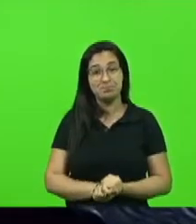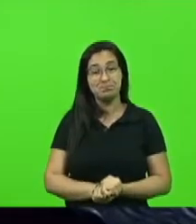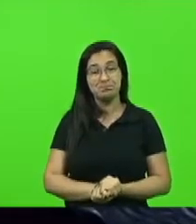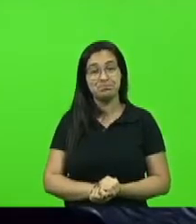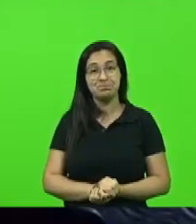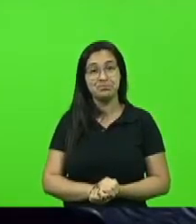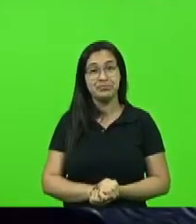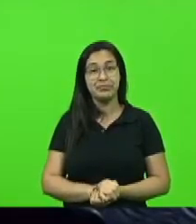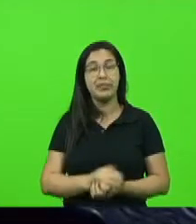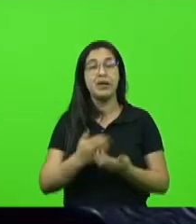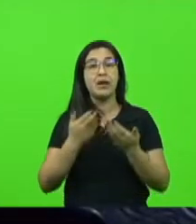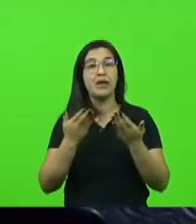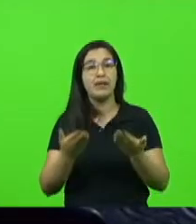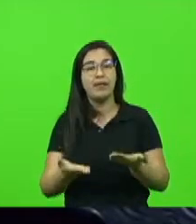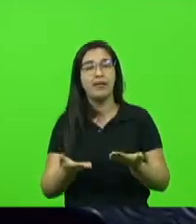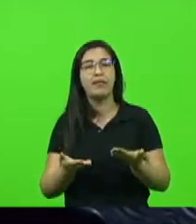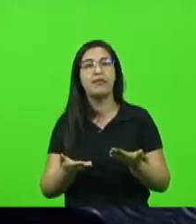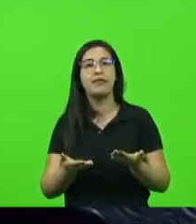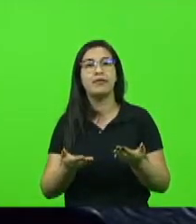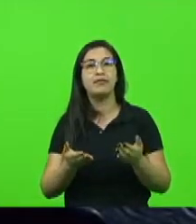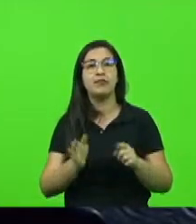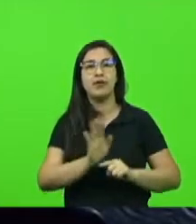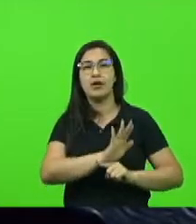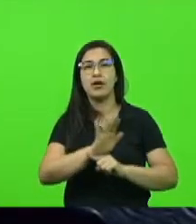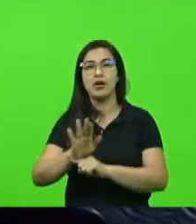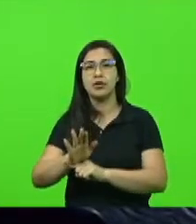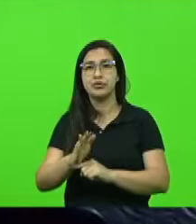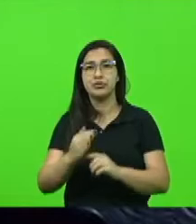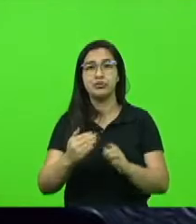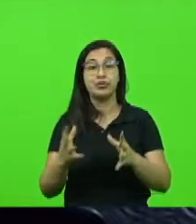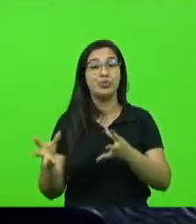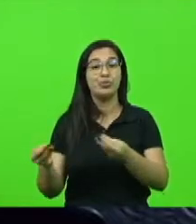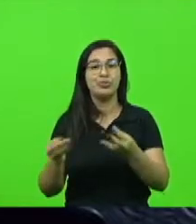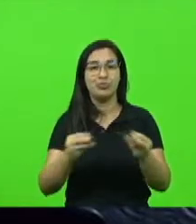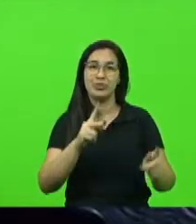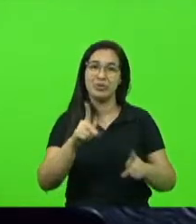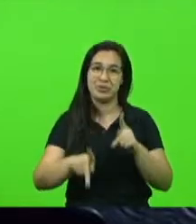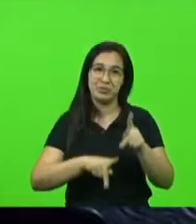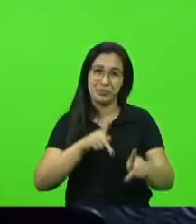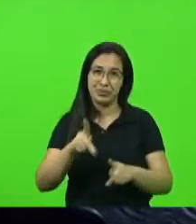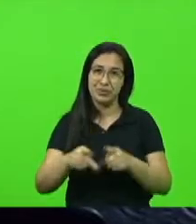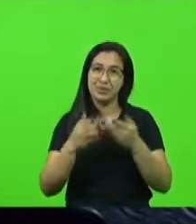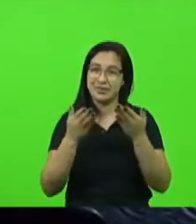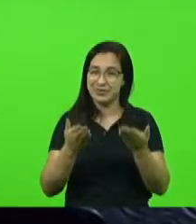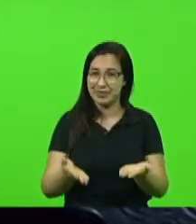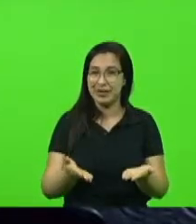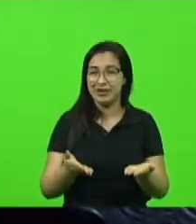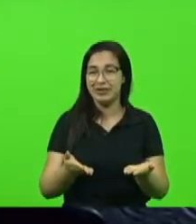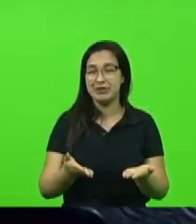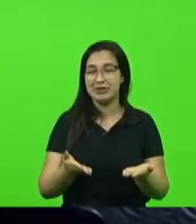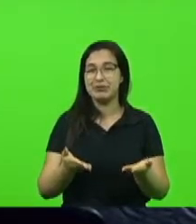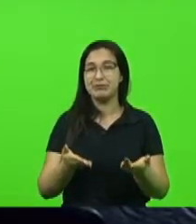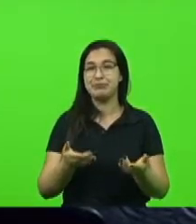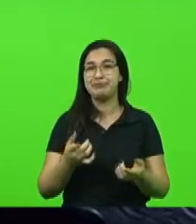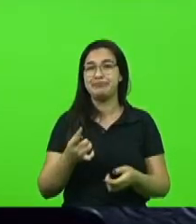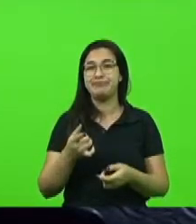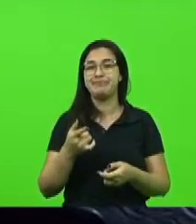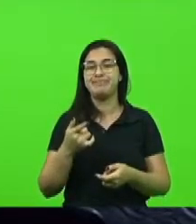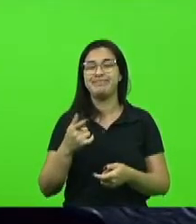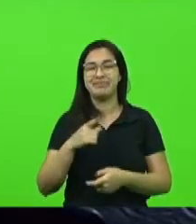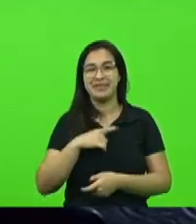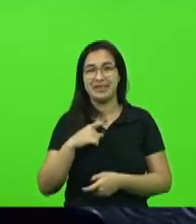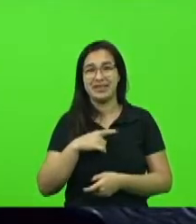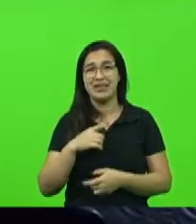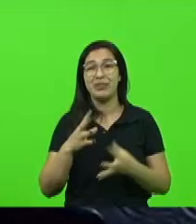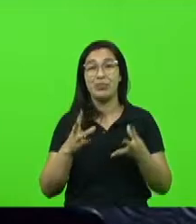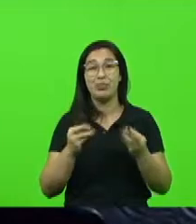Seus efeitos se estendem à parcela muito mais ampla da população, que, sem dúvida alguma, encontra-se entre as mais